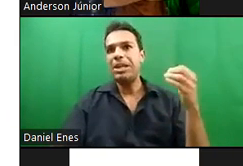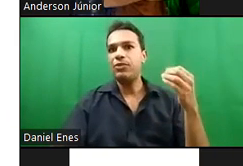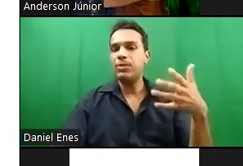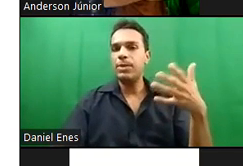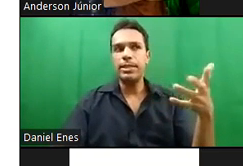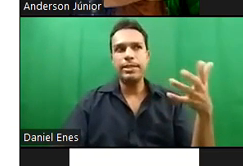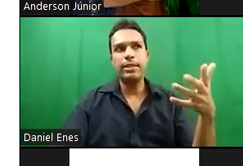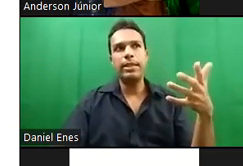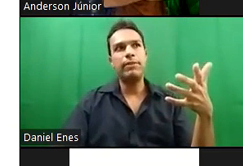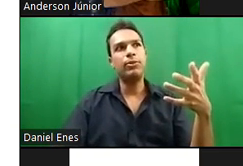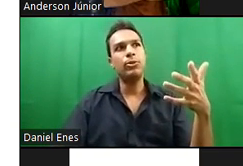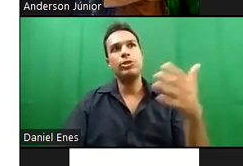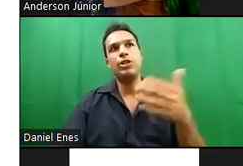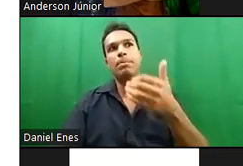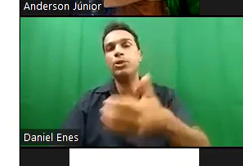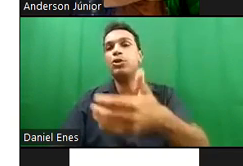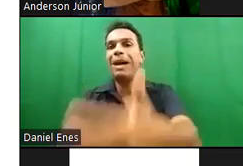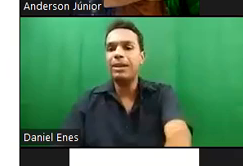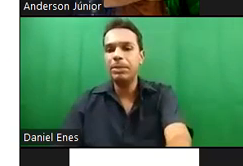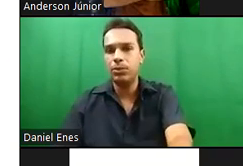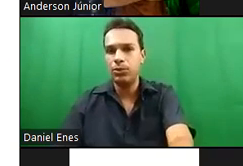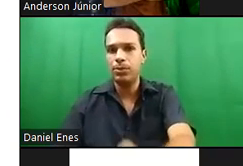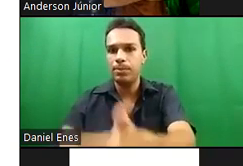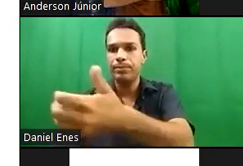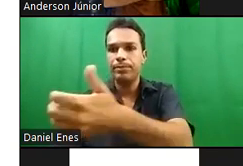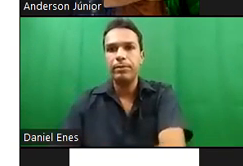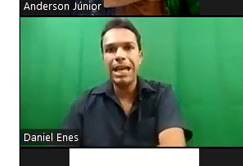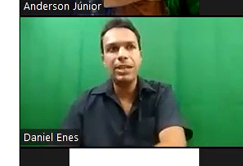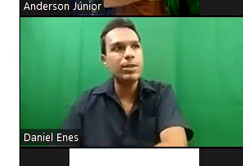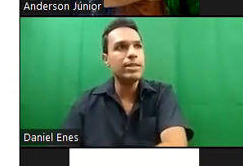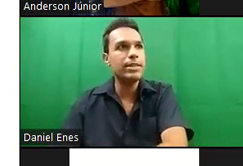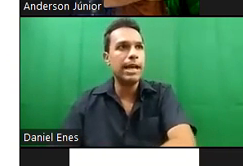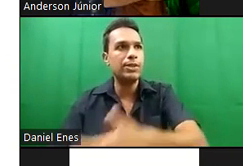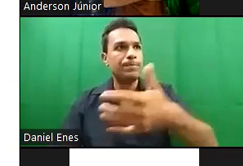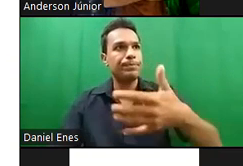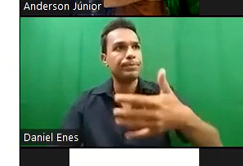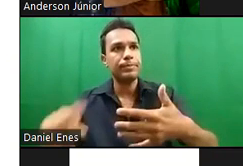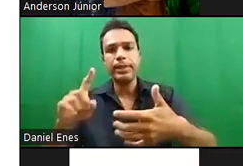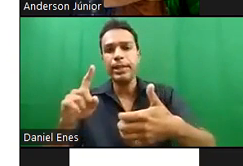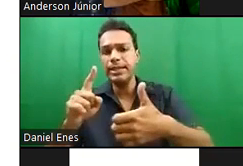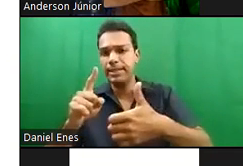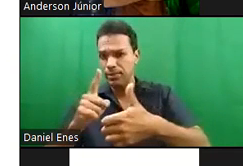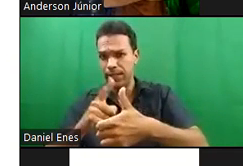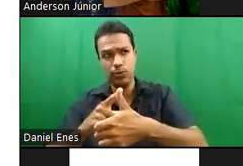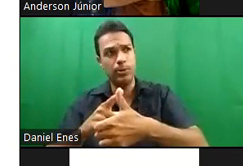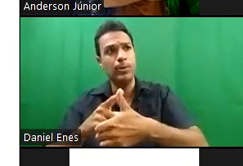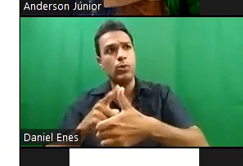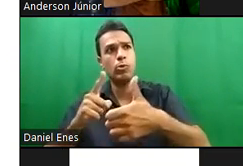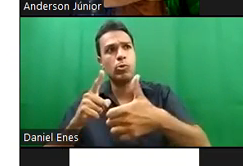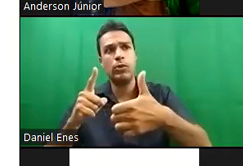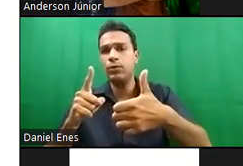ficar mais fácil vocês entenderem a fonologia pelos parâmetros na língua de sinais, que são